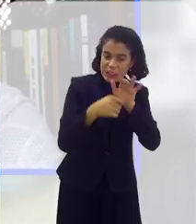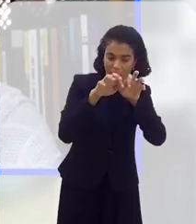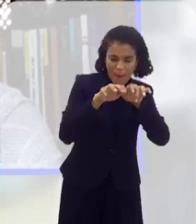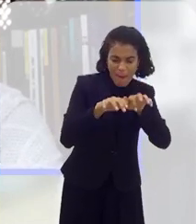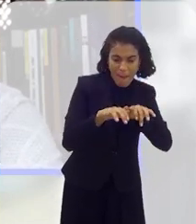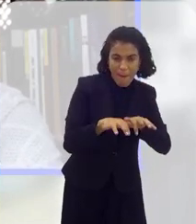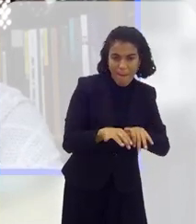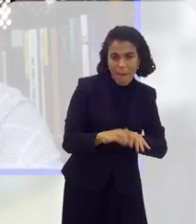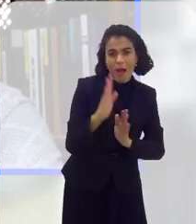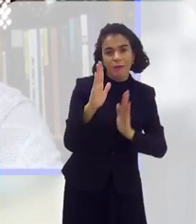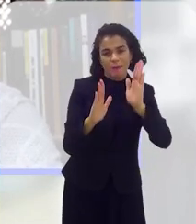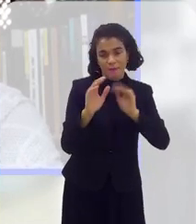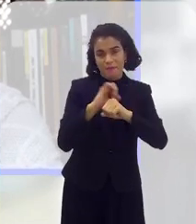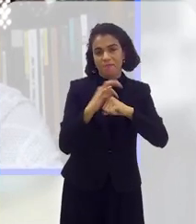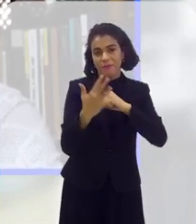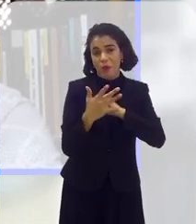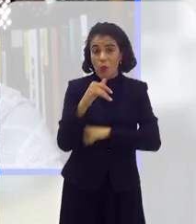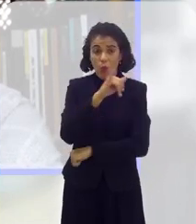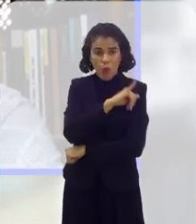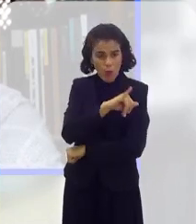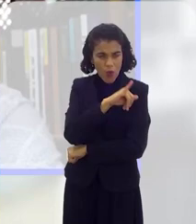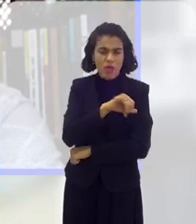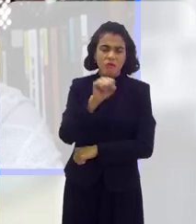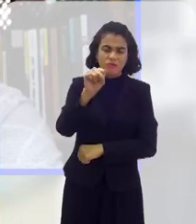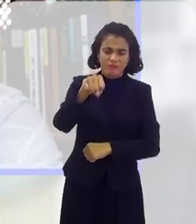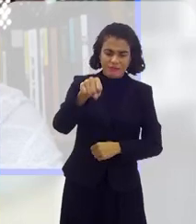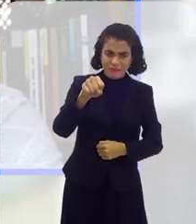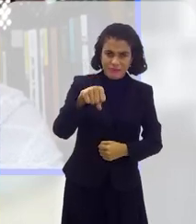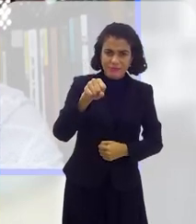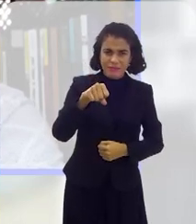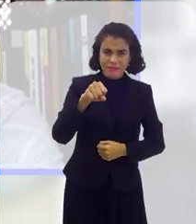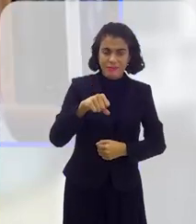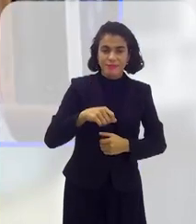durante a pandemia. Eu acho que sim, o Rio de Janeiro